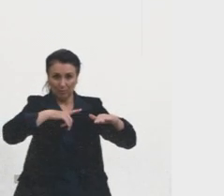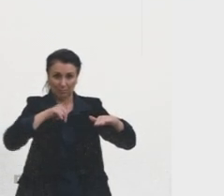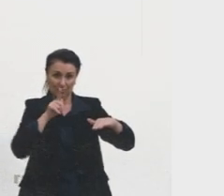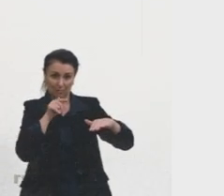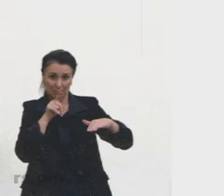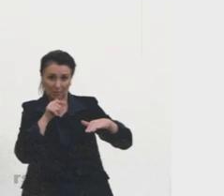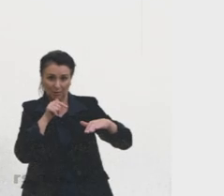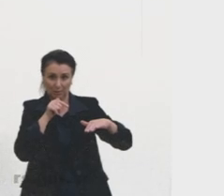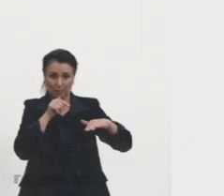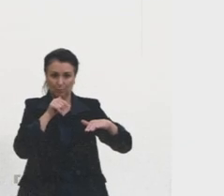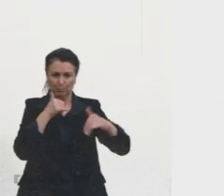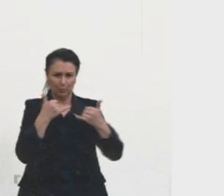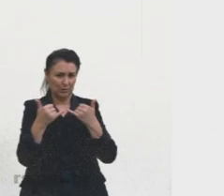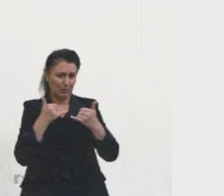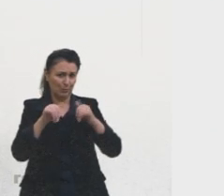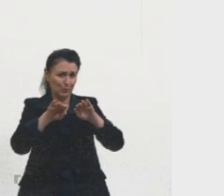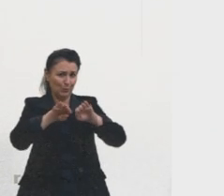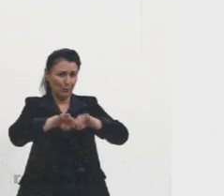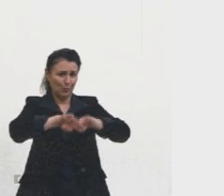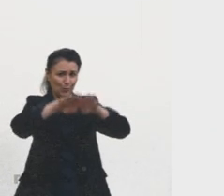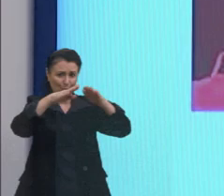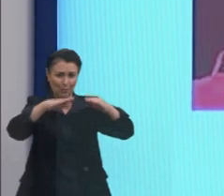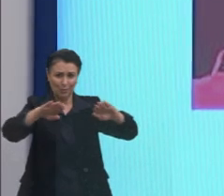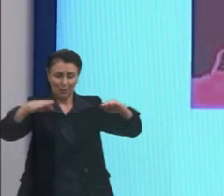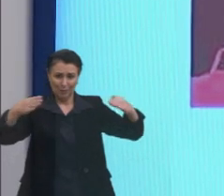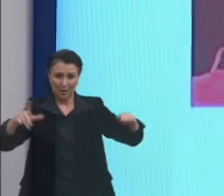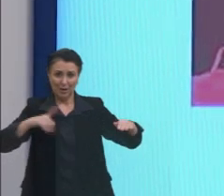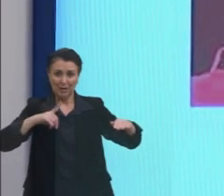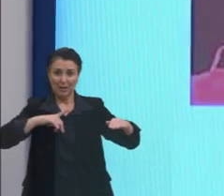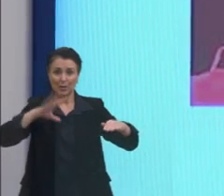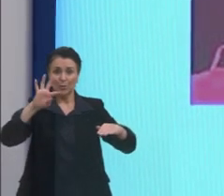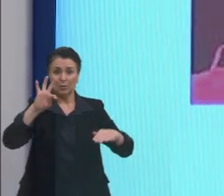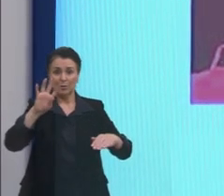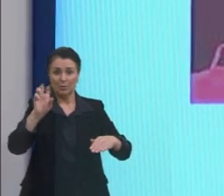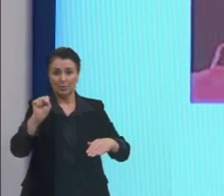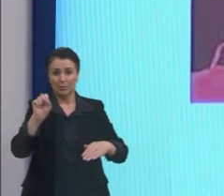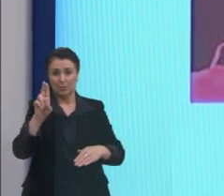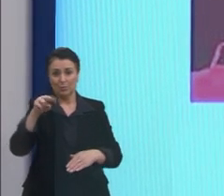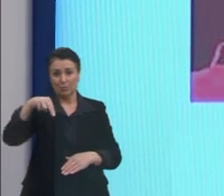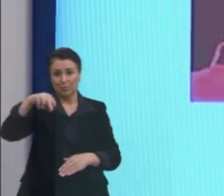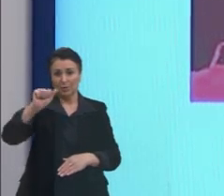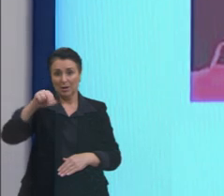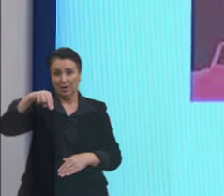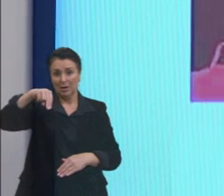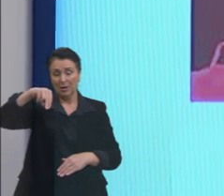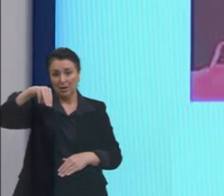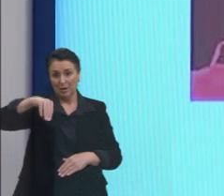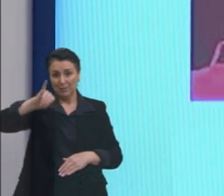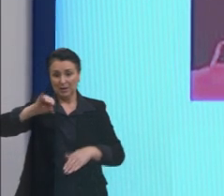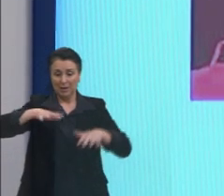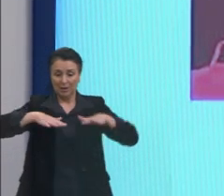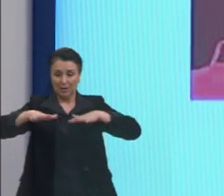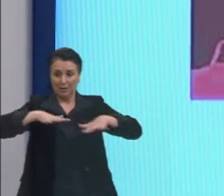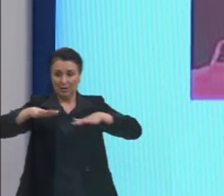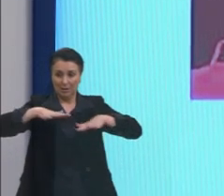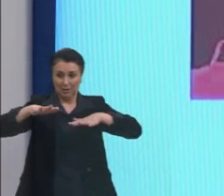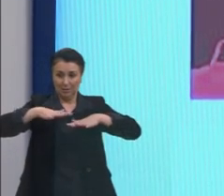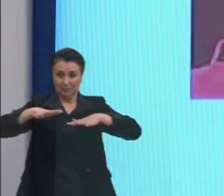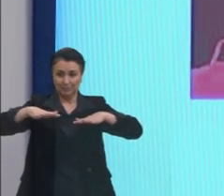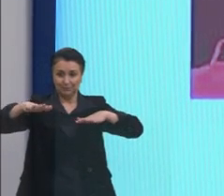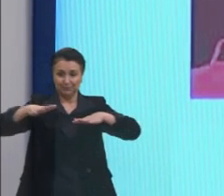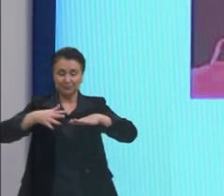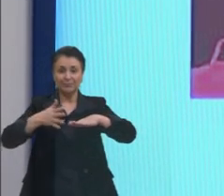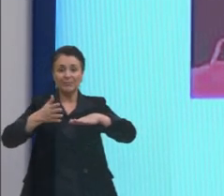né no mar Então nós vamos ter justamente o Tsunami É como se eu pegasse lá ó e desce uma água né